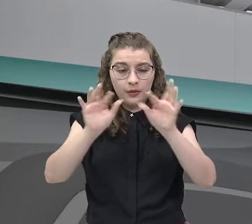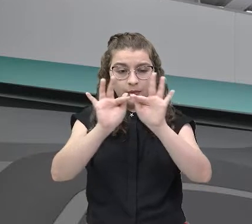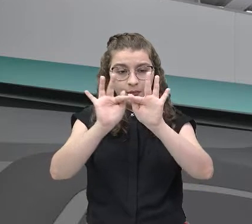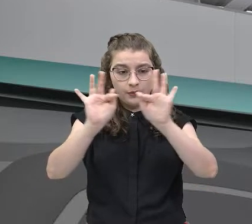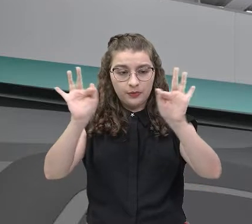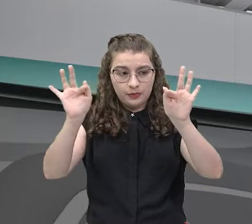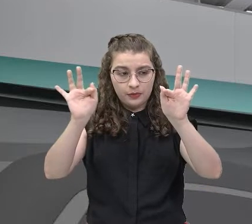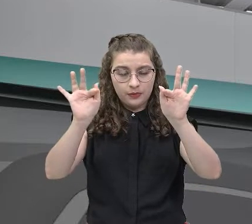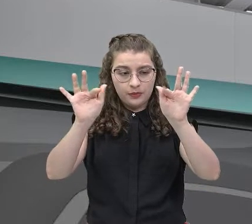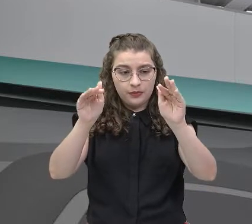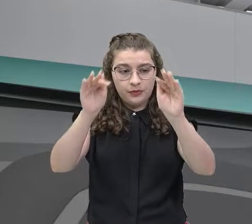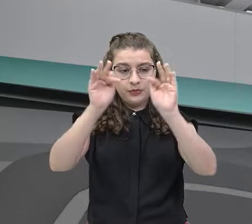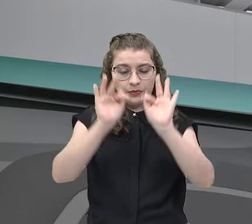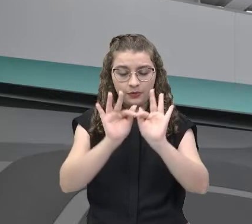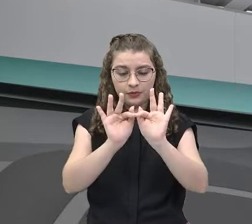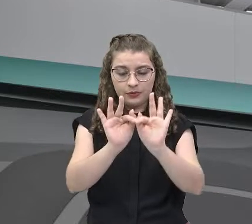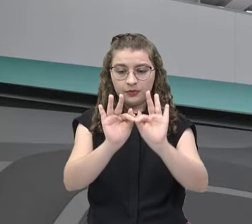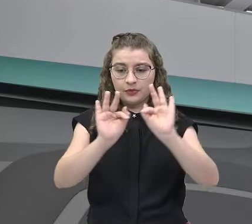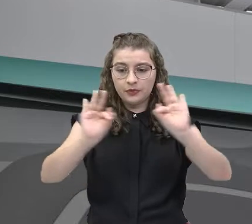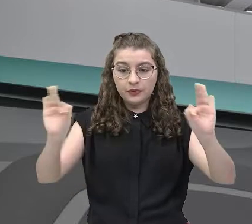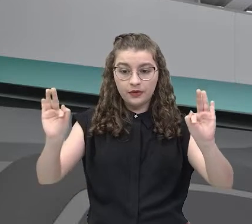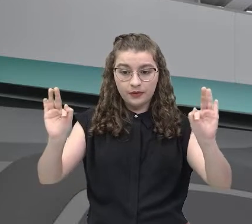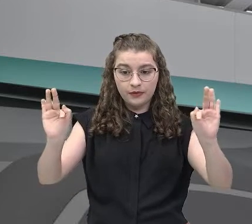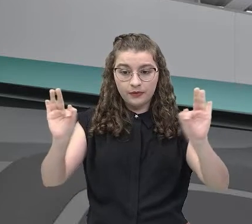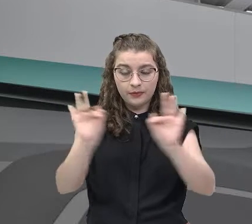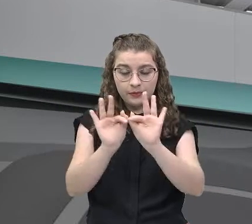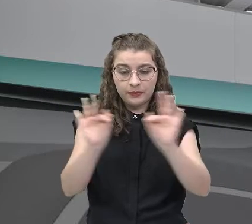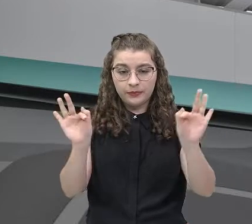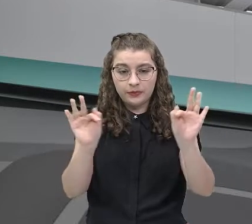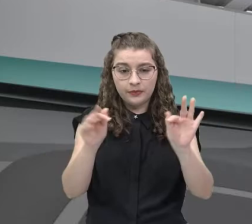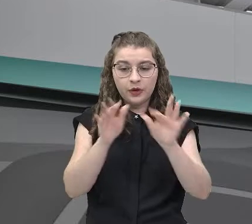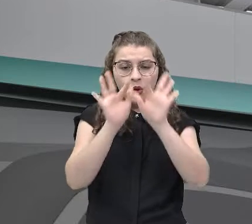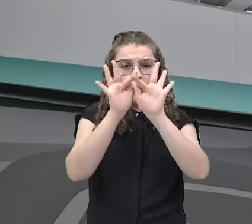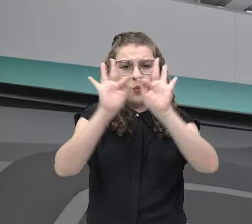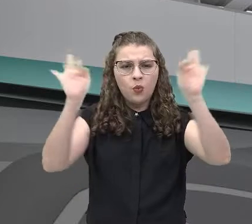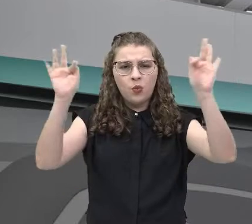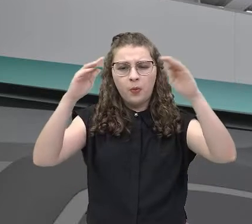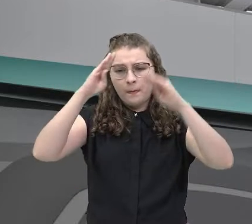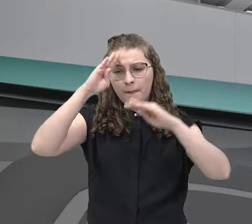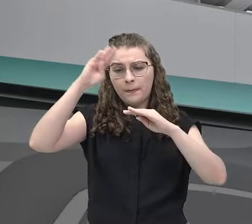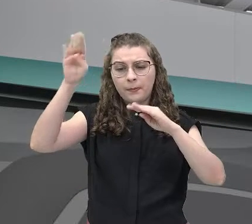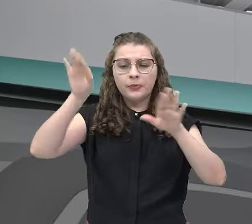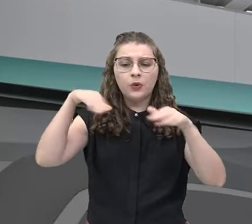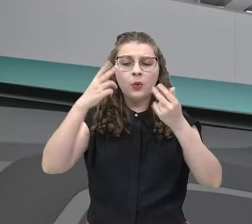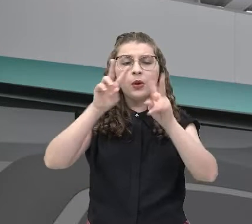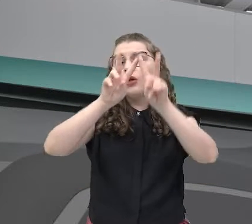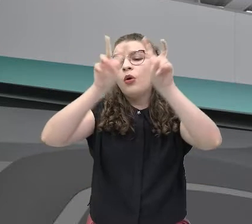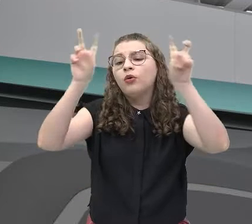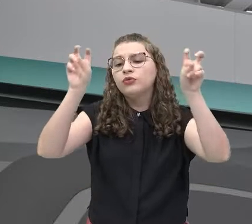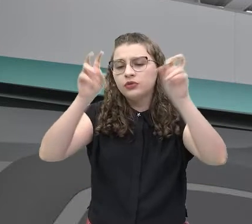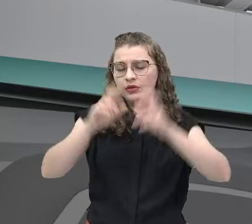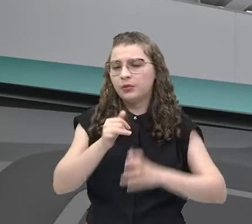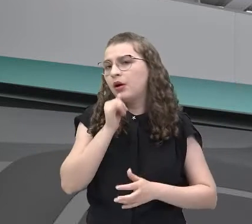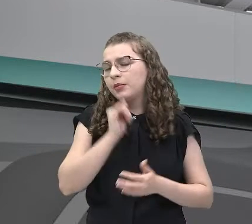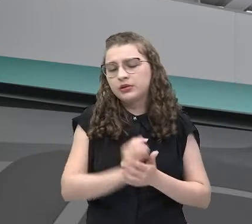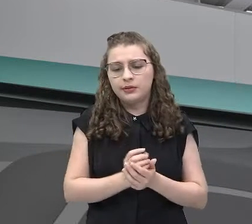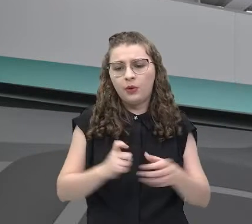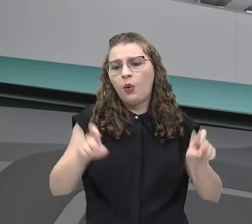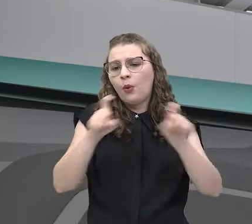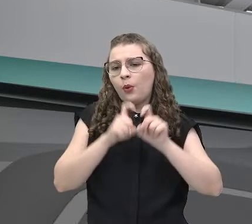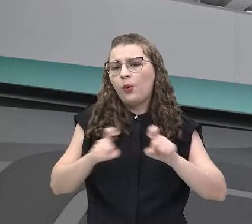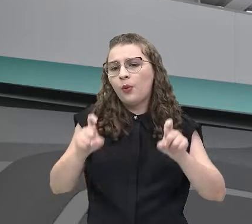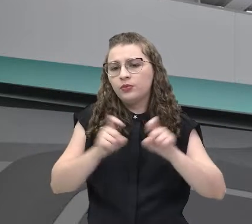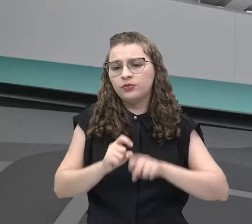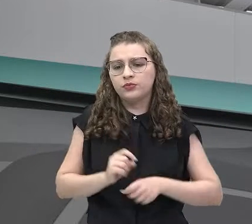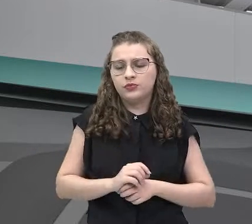Então, gente, lá no título ele já dá a ideia principal sobre o que aquele texto quer falar. Computers, por exemplo, tem lá escrito bem